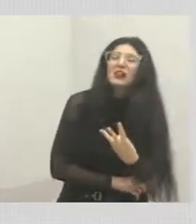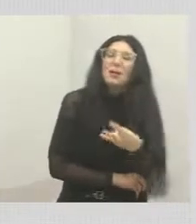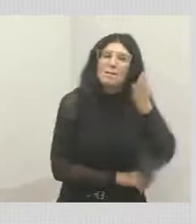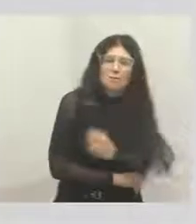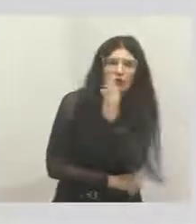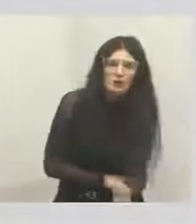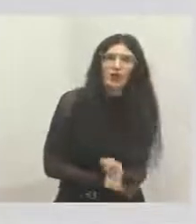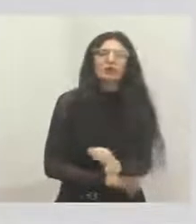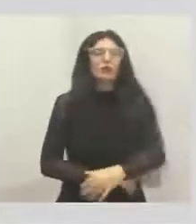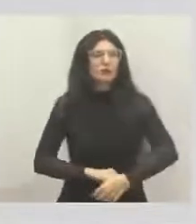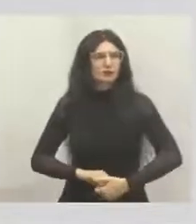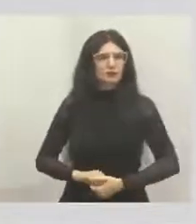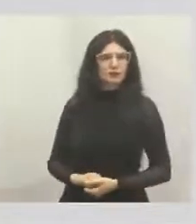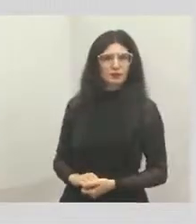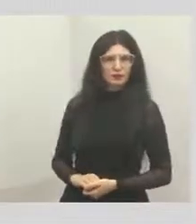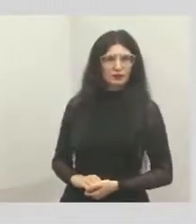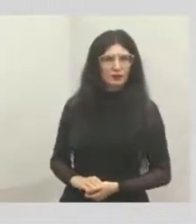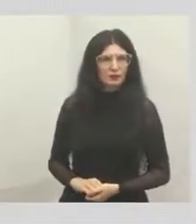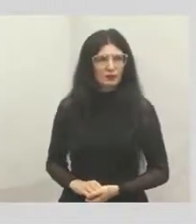55,53%.